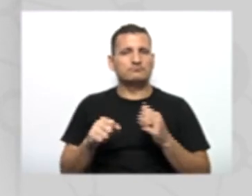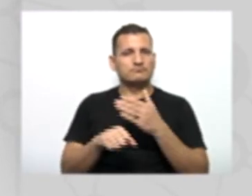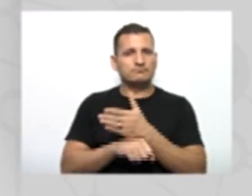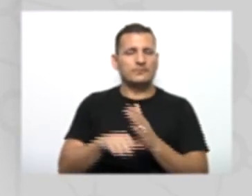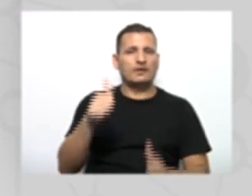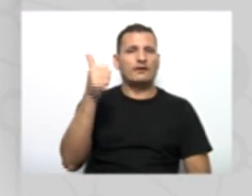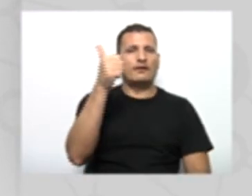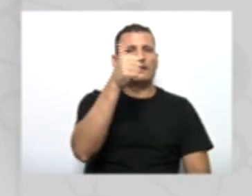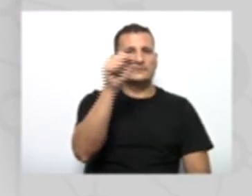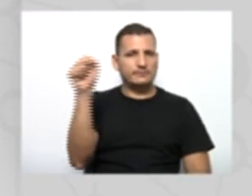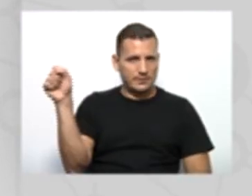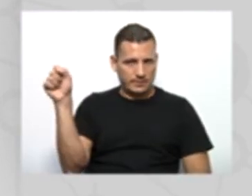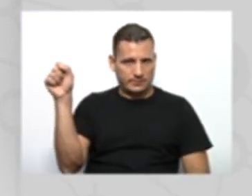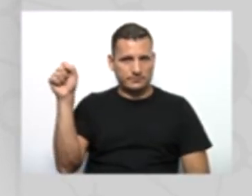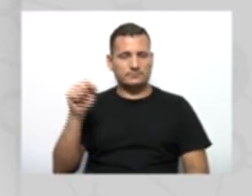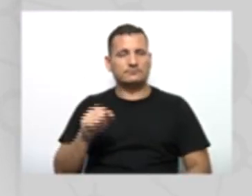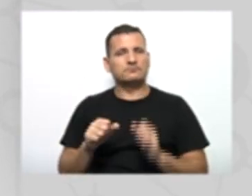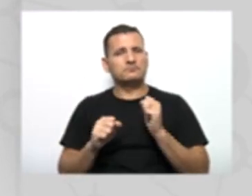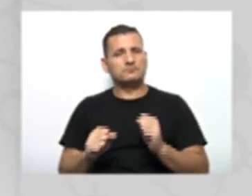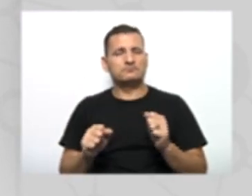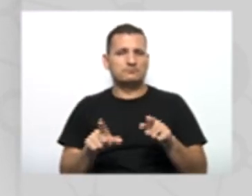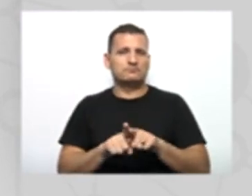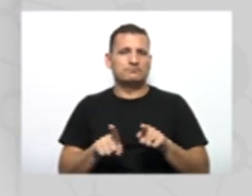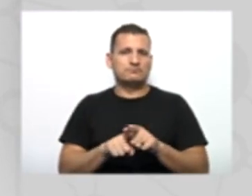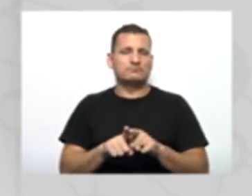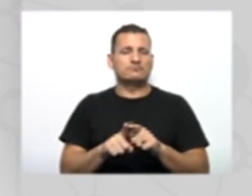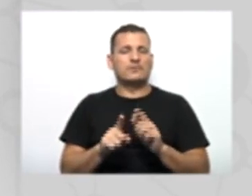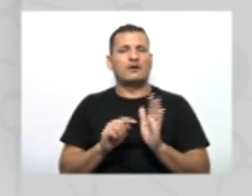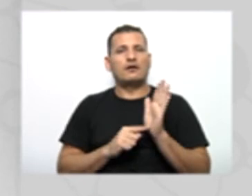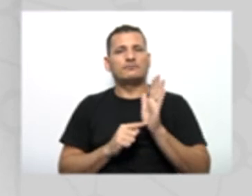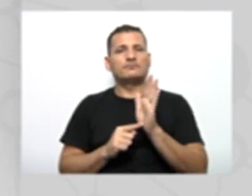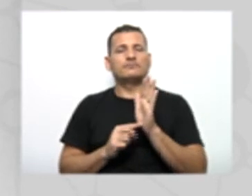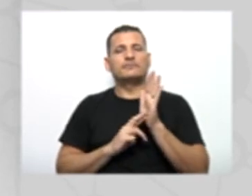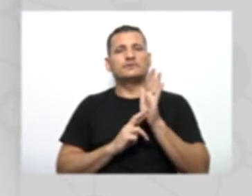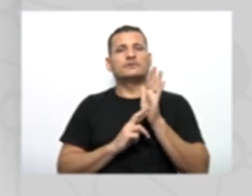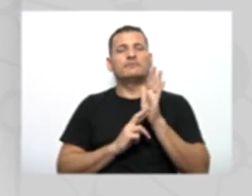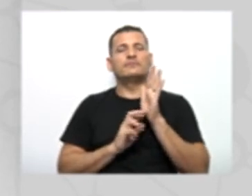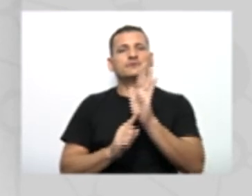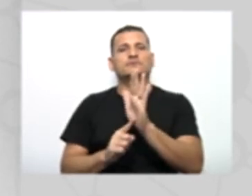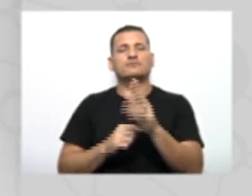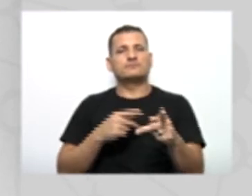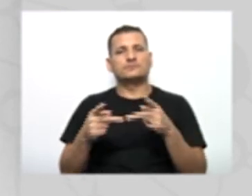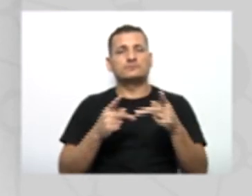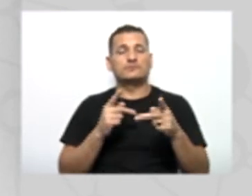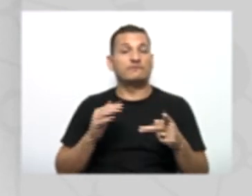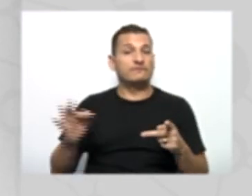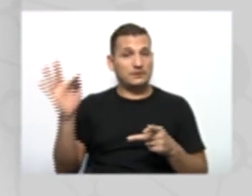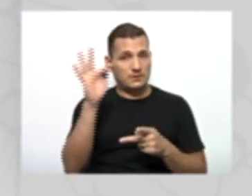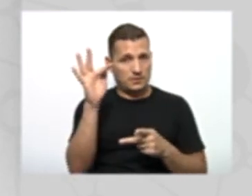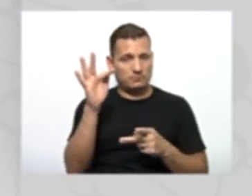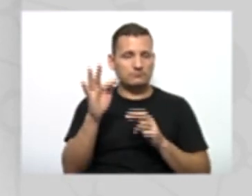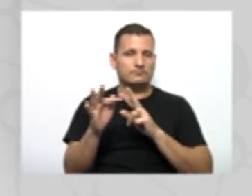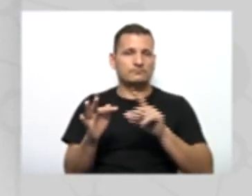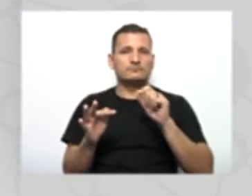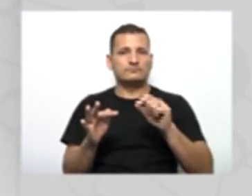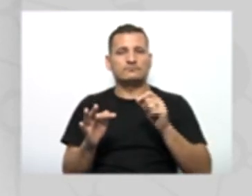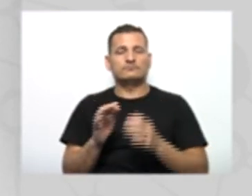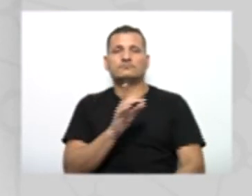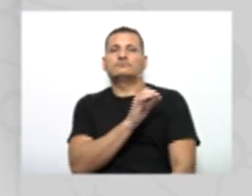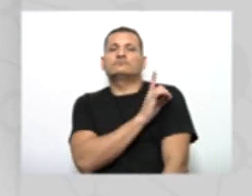o efetivo exercício da cidadania. Então, palestras são muito importantes, debates são muito importantes e